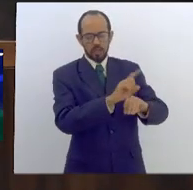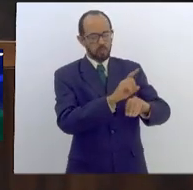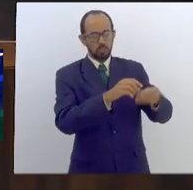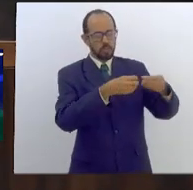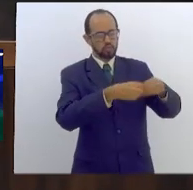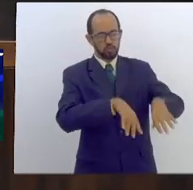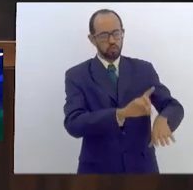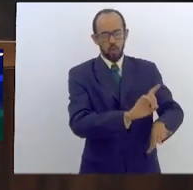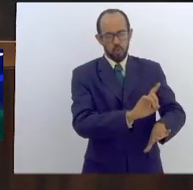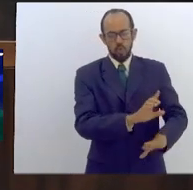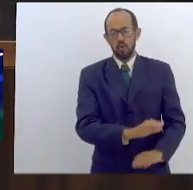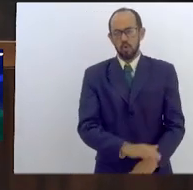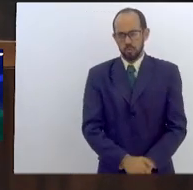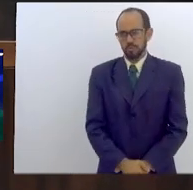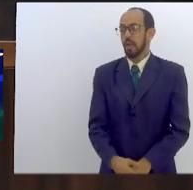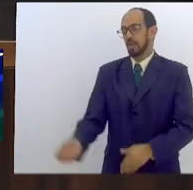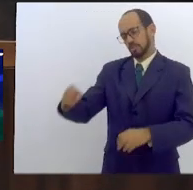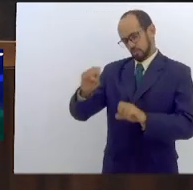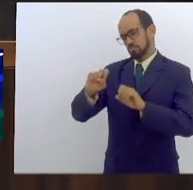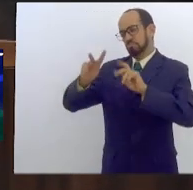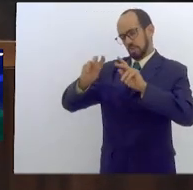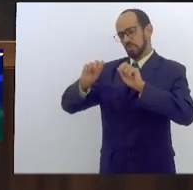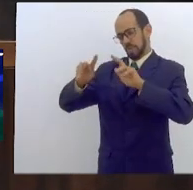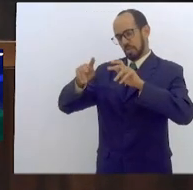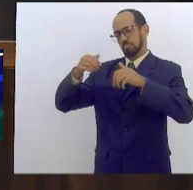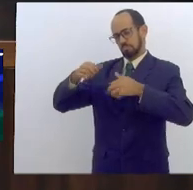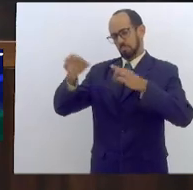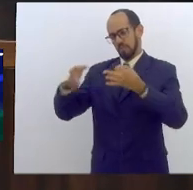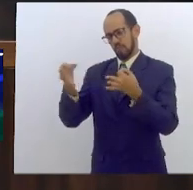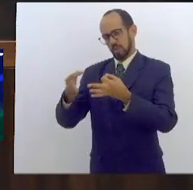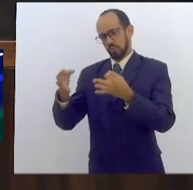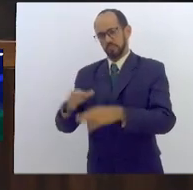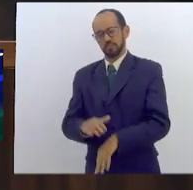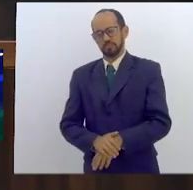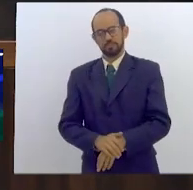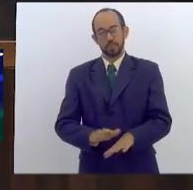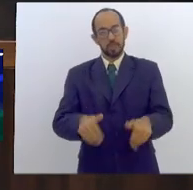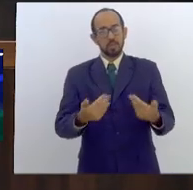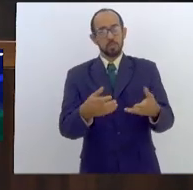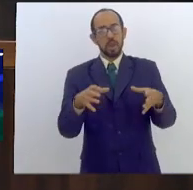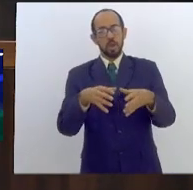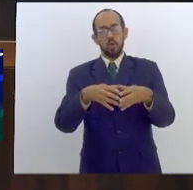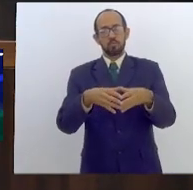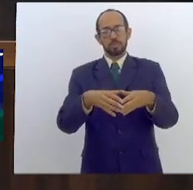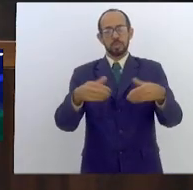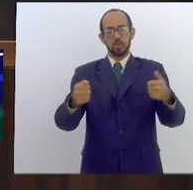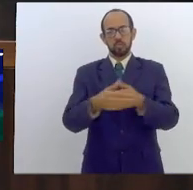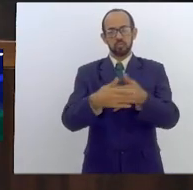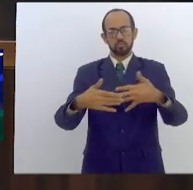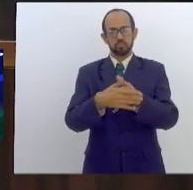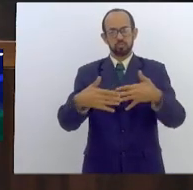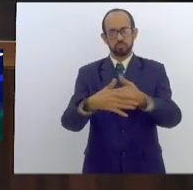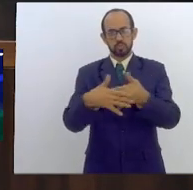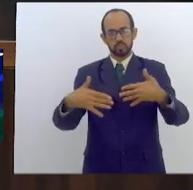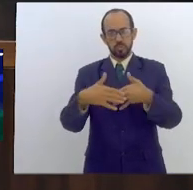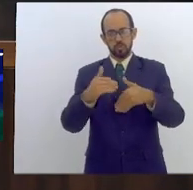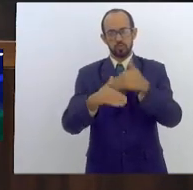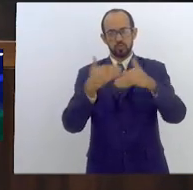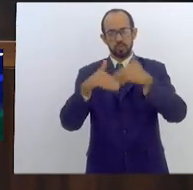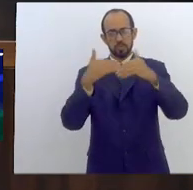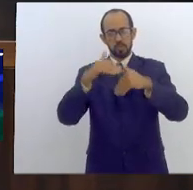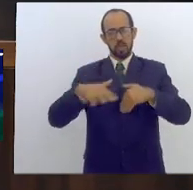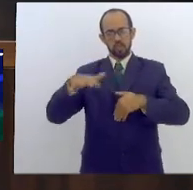tá perfeito. Não. Tá perfeito, obrigado. Nada. Pela Comissão de Assuntos Municipais e Desenvolvimento Regionais, deputado